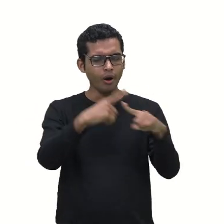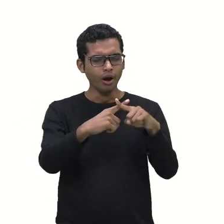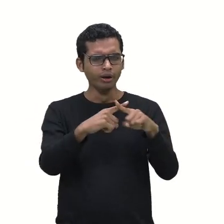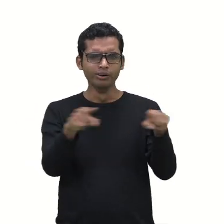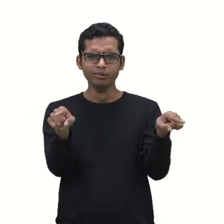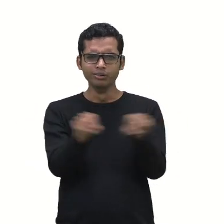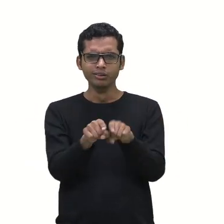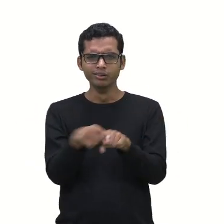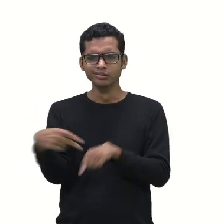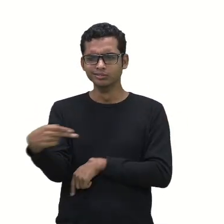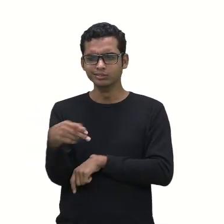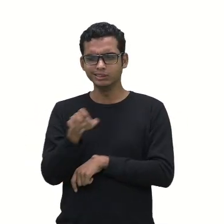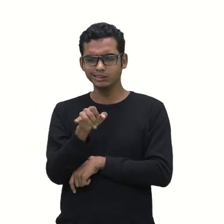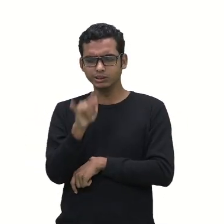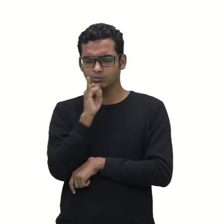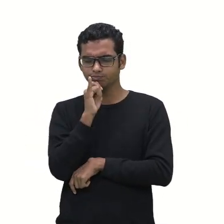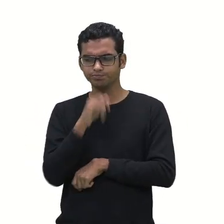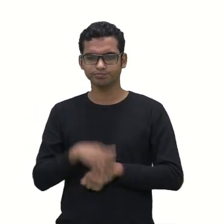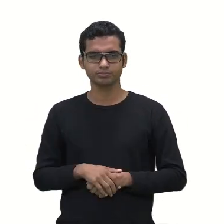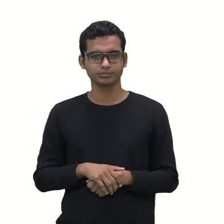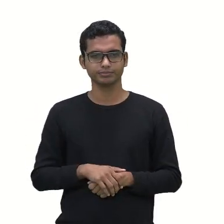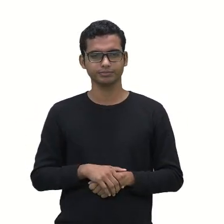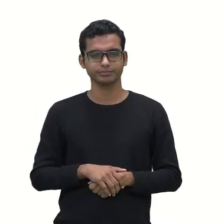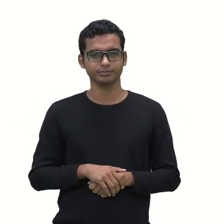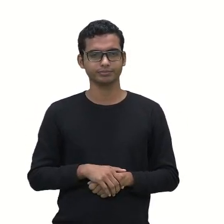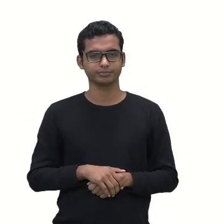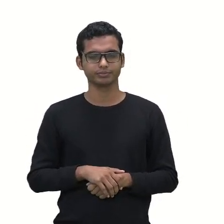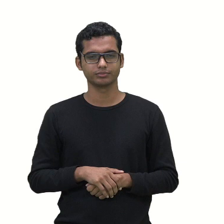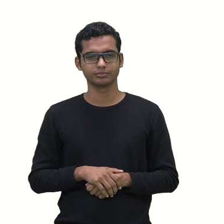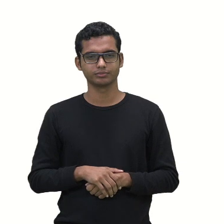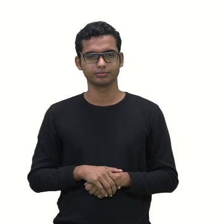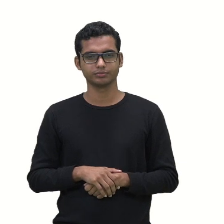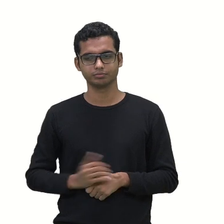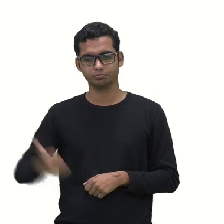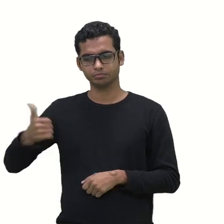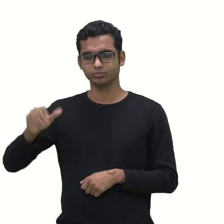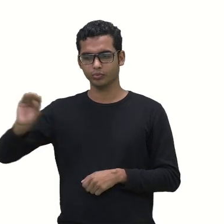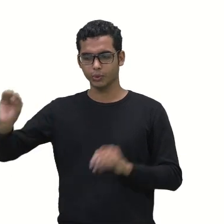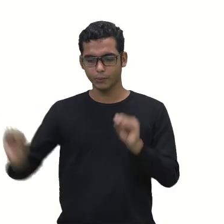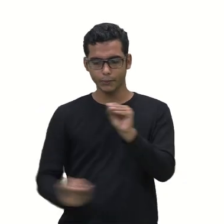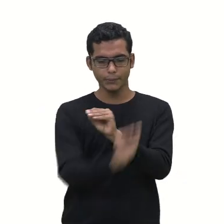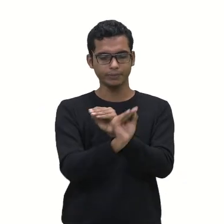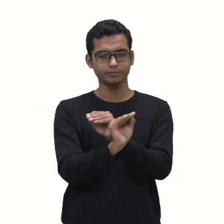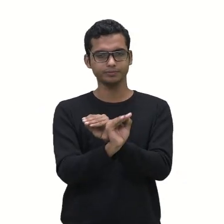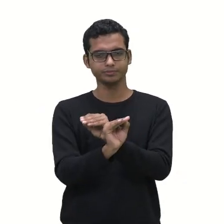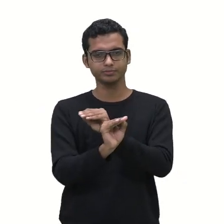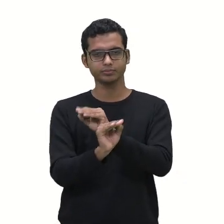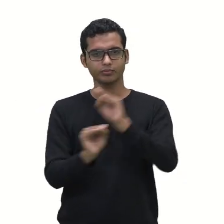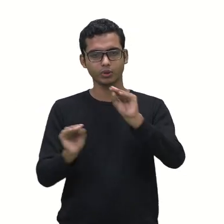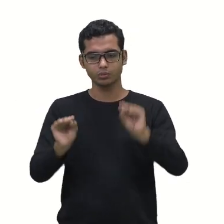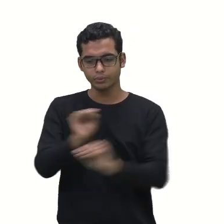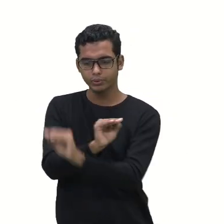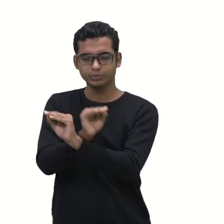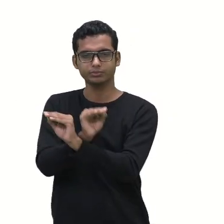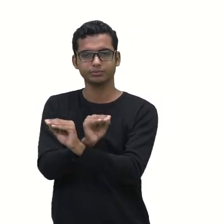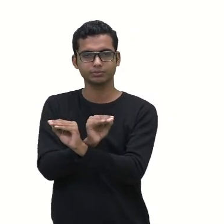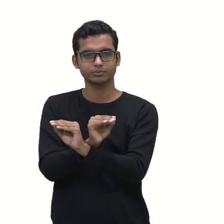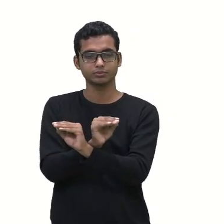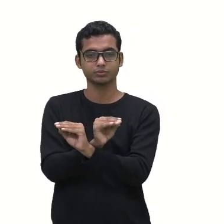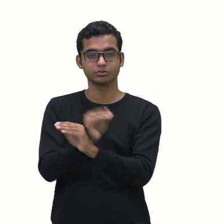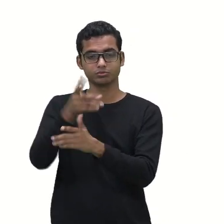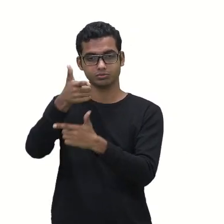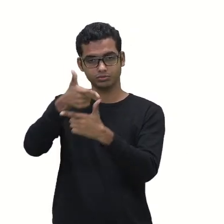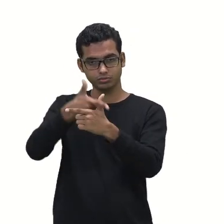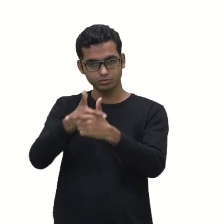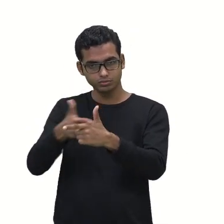da igualdade. Então, se eu passar o primeiro π do primeiro membro para o segundo membro, ele vai